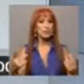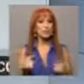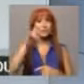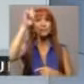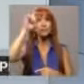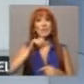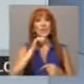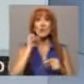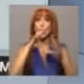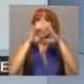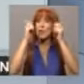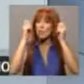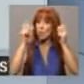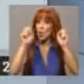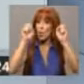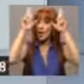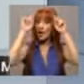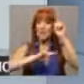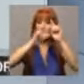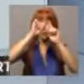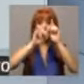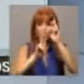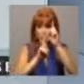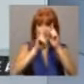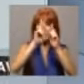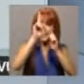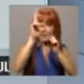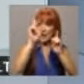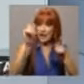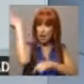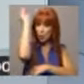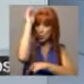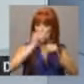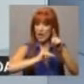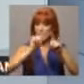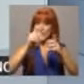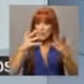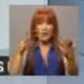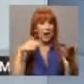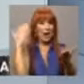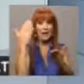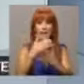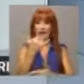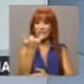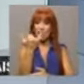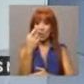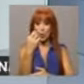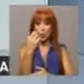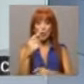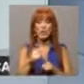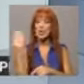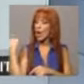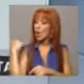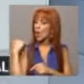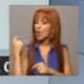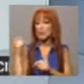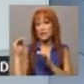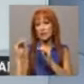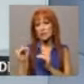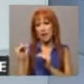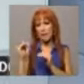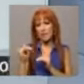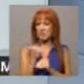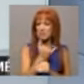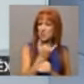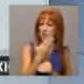de céu pouco nublado ao limpo, com subida de temperatura. Aqui no interior as temperaturas vão chegar até aos 28 graus, no litoral um pouco mais baixo, entre